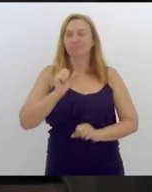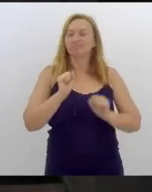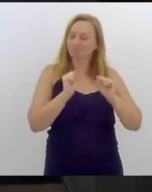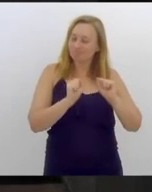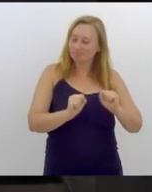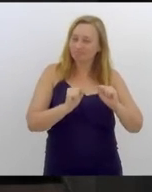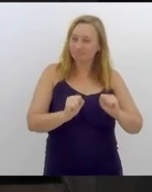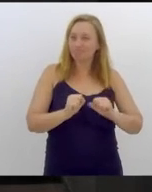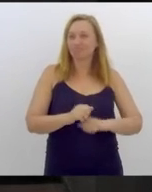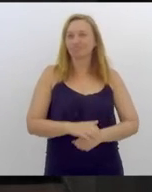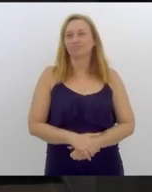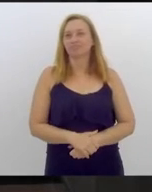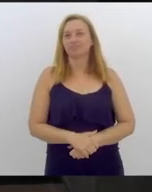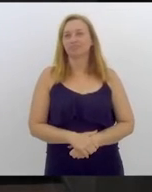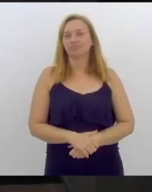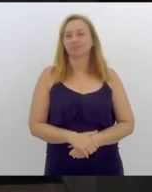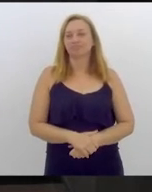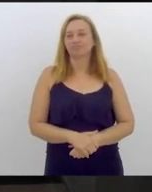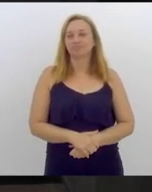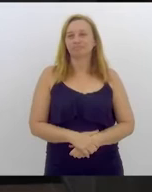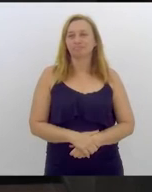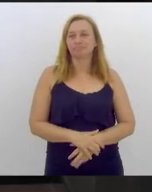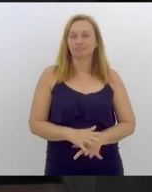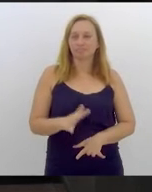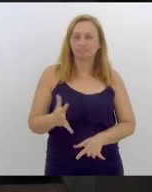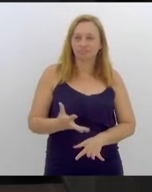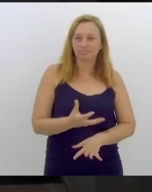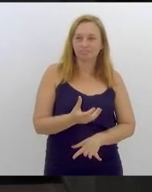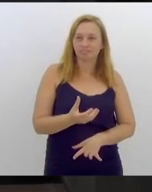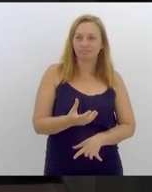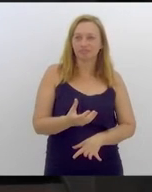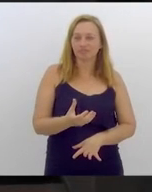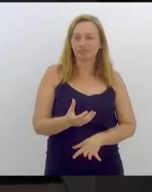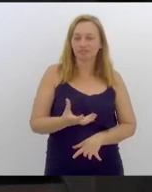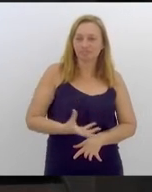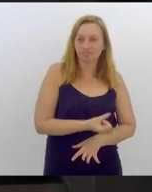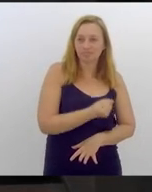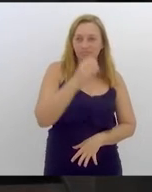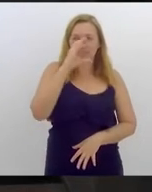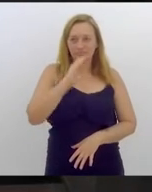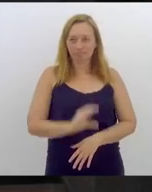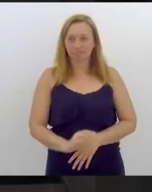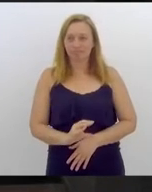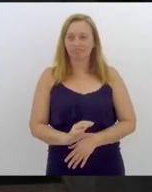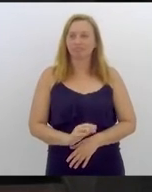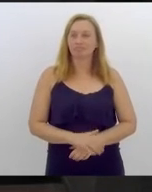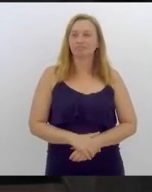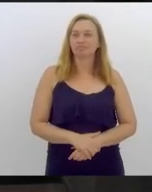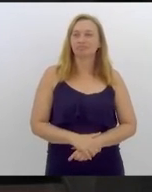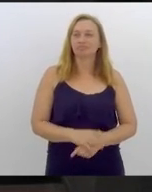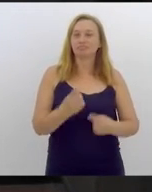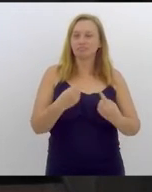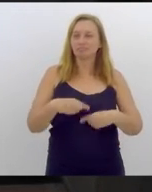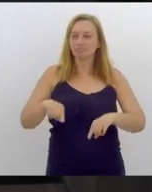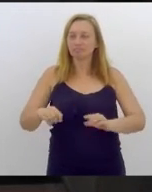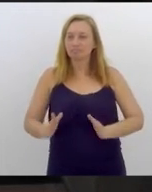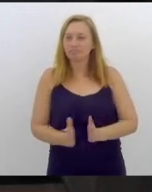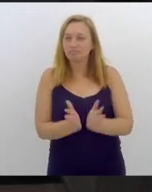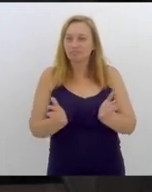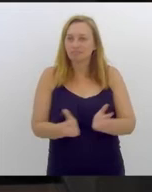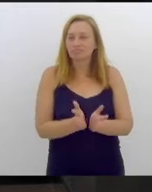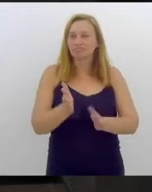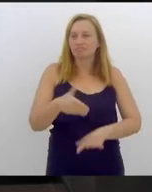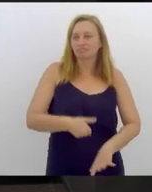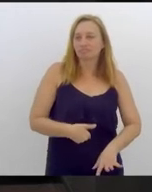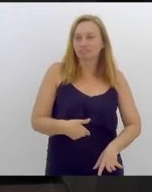possa resgatar a cidadania que possa combater a miséria fome